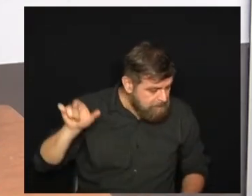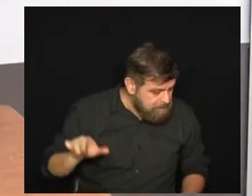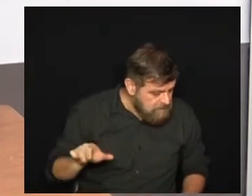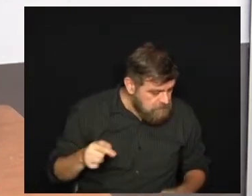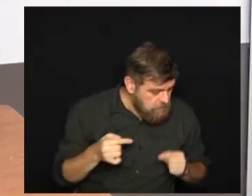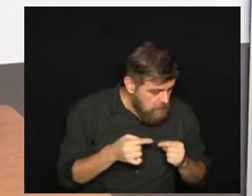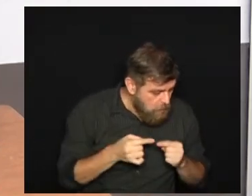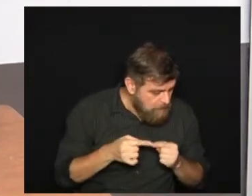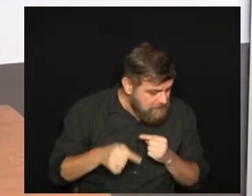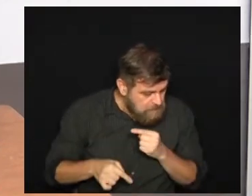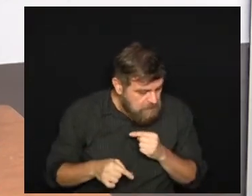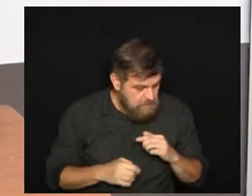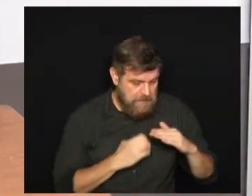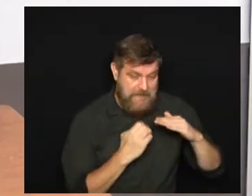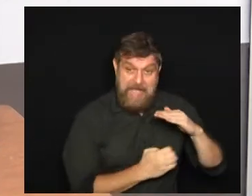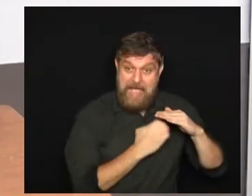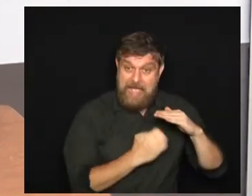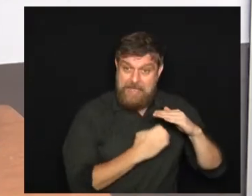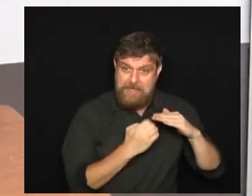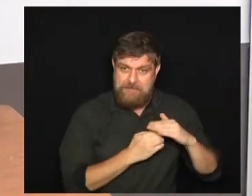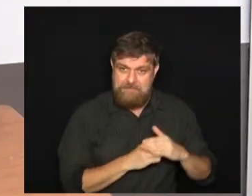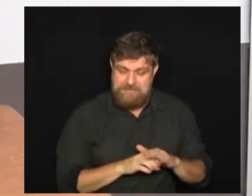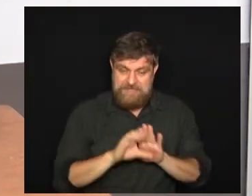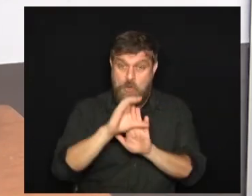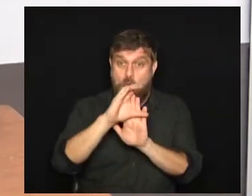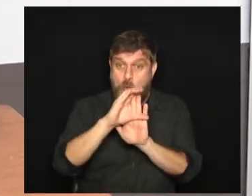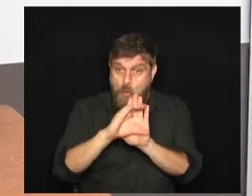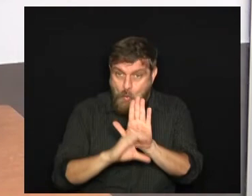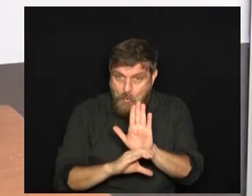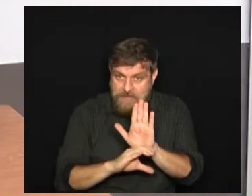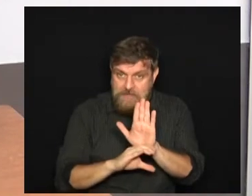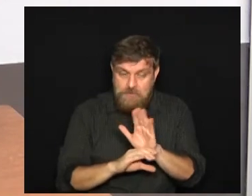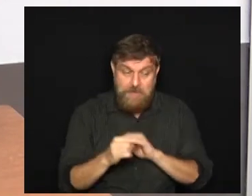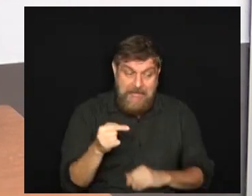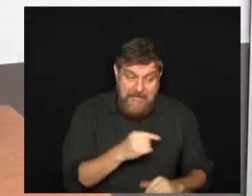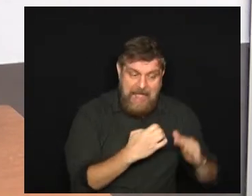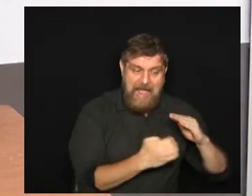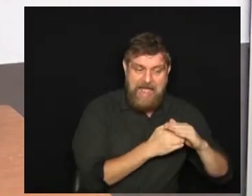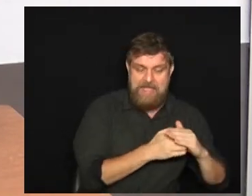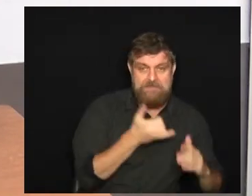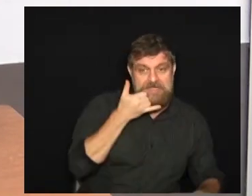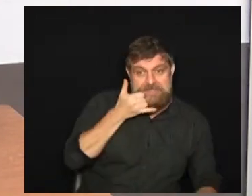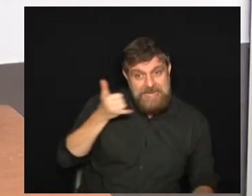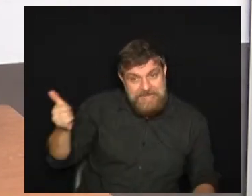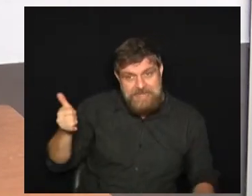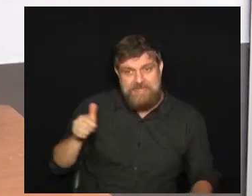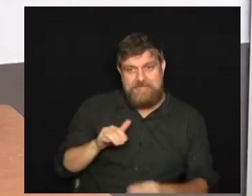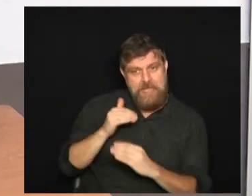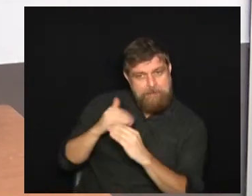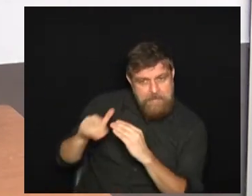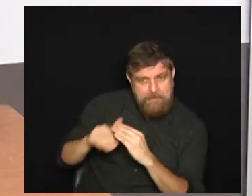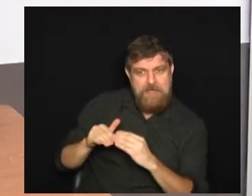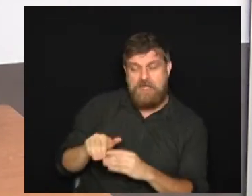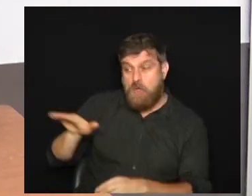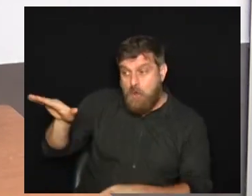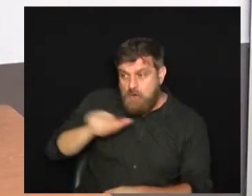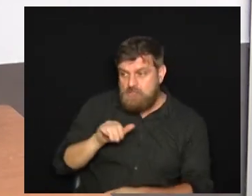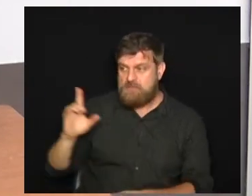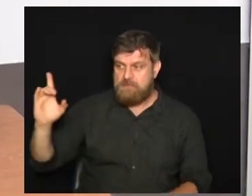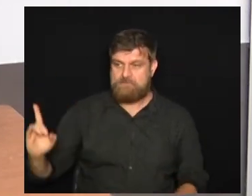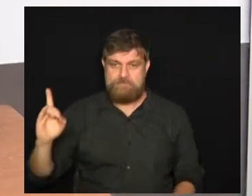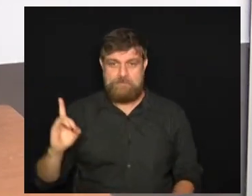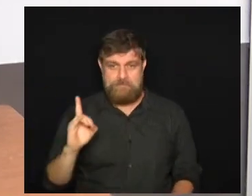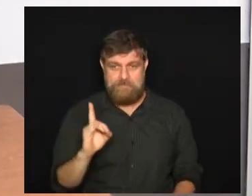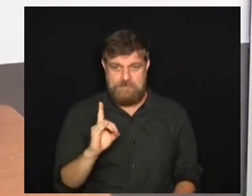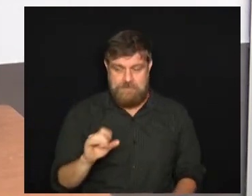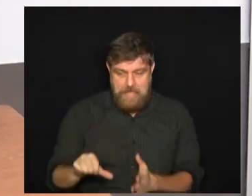empresa olha um currículo que está lá e chama a pessoa para entrevista, e a pessoa passa primeiro